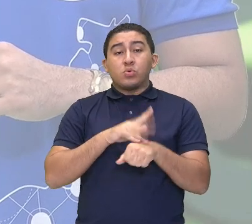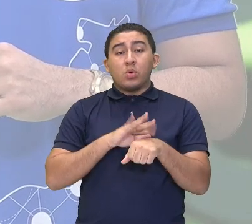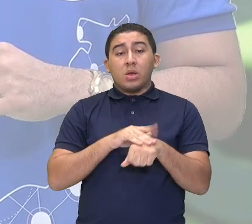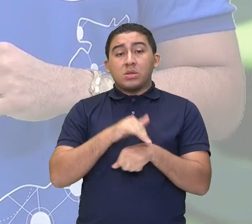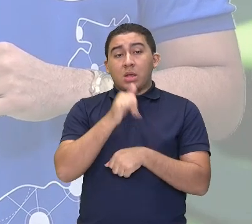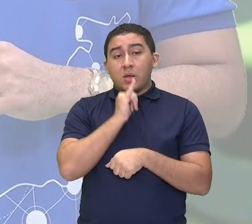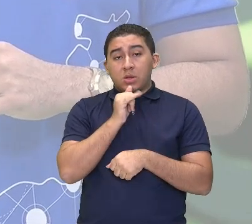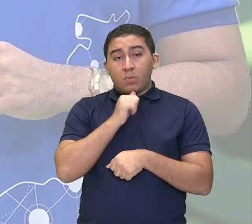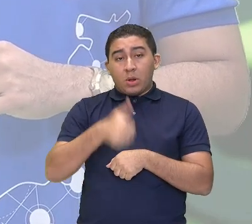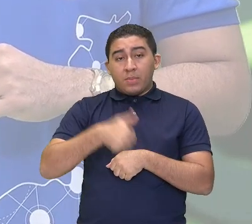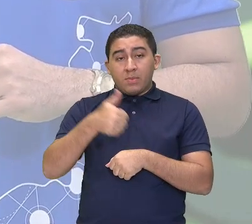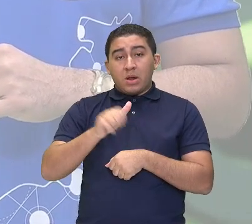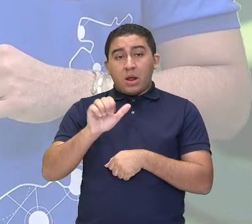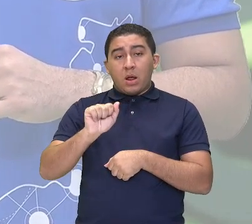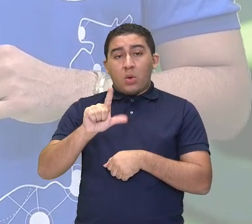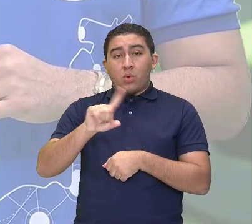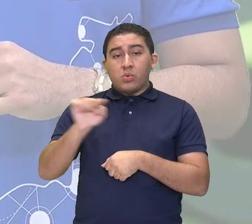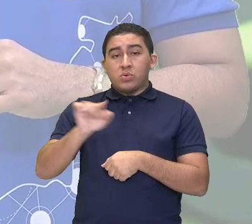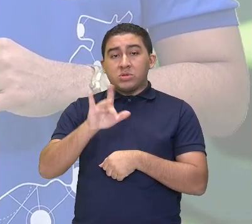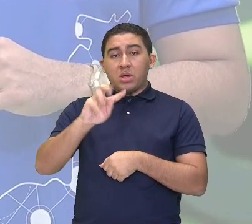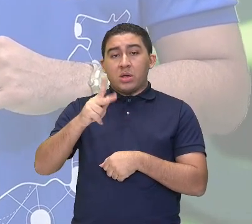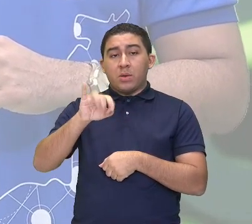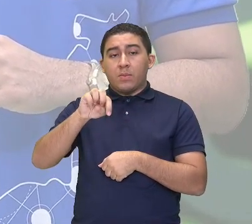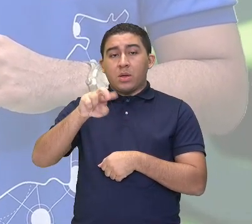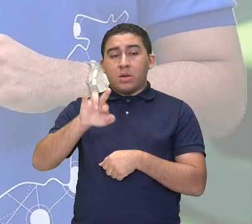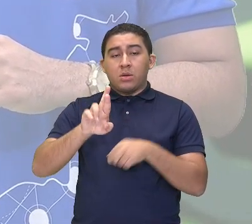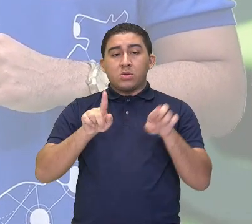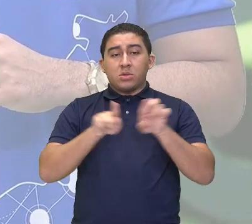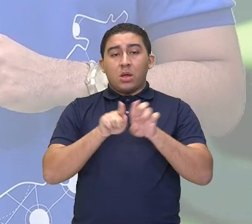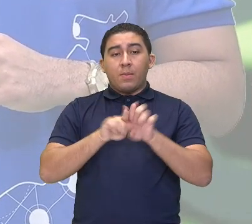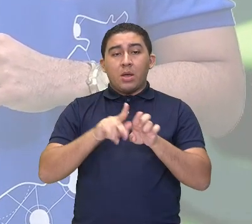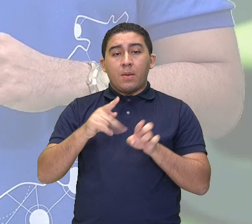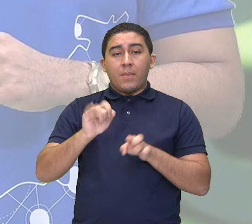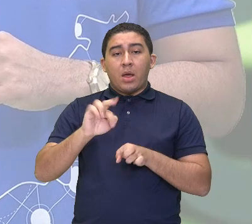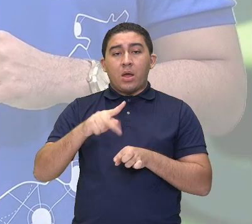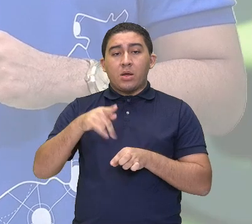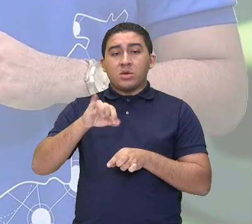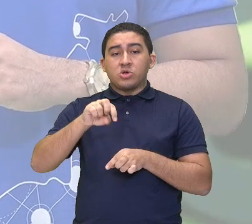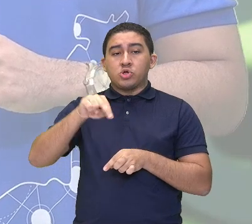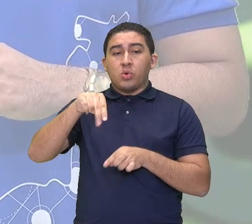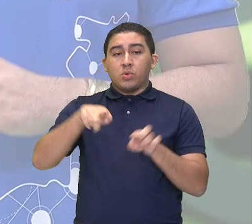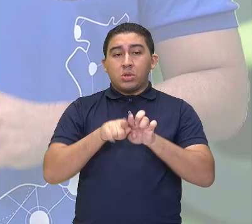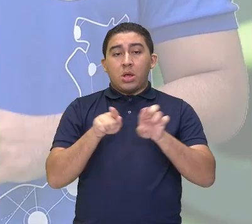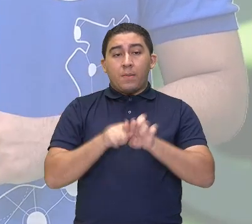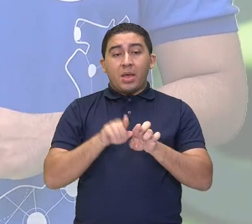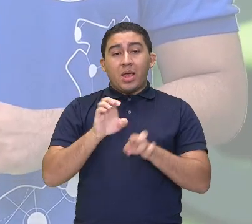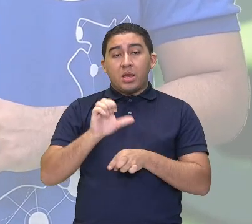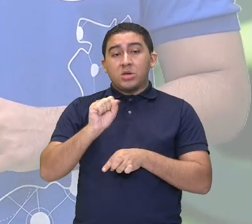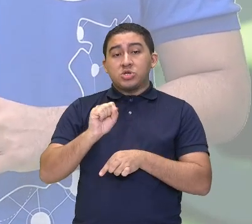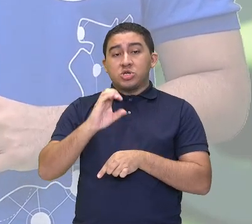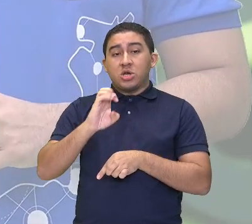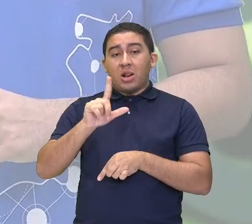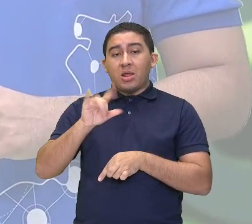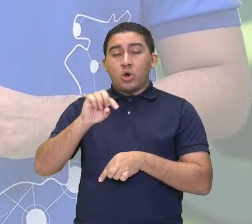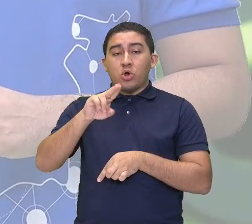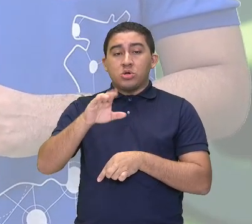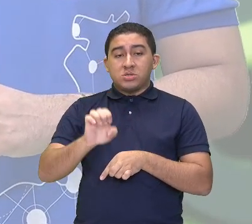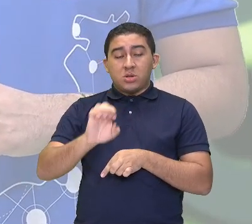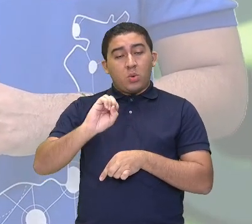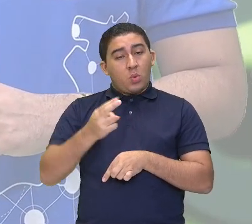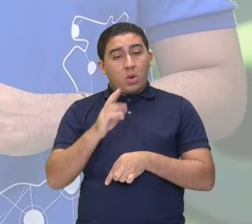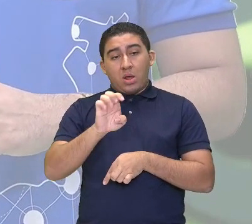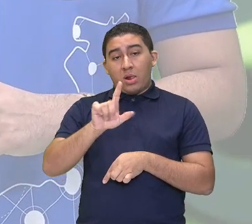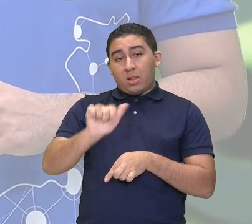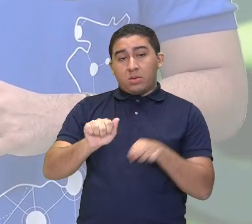de Alzheimer, a doença de Parkinson, a esclerose lateral amiotrófica, também chamada ELA, e a